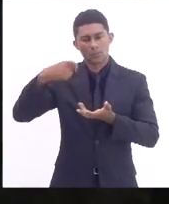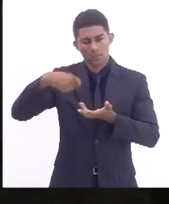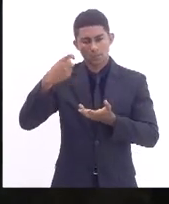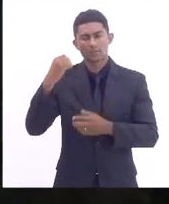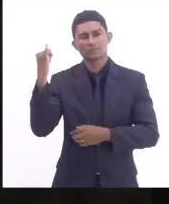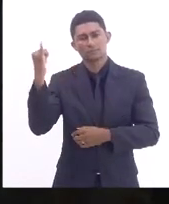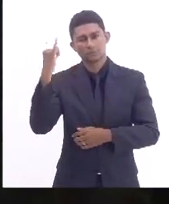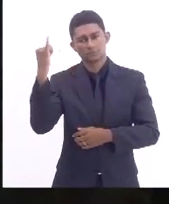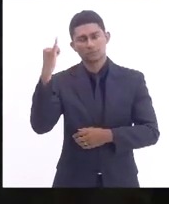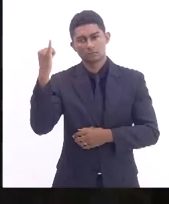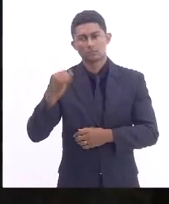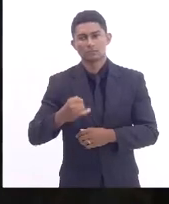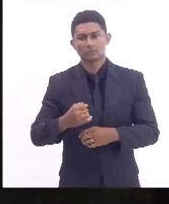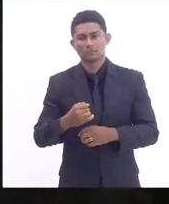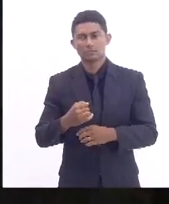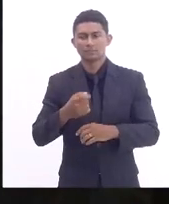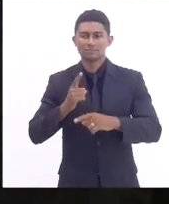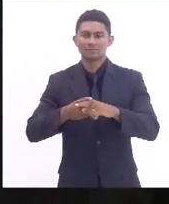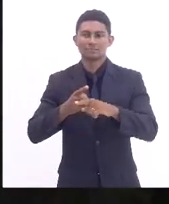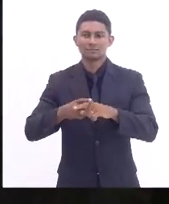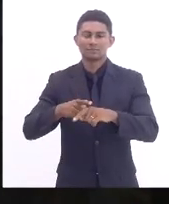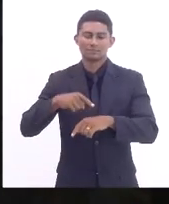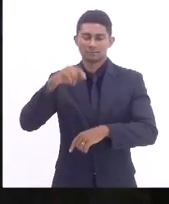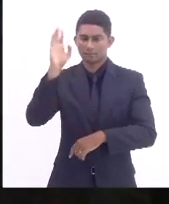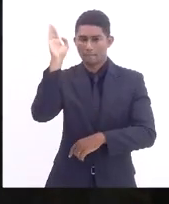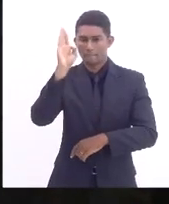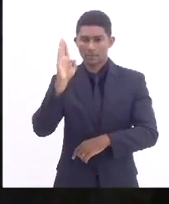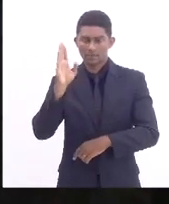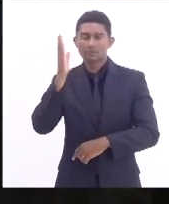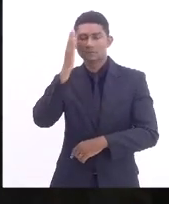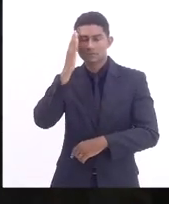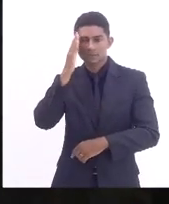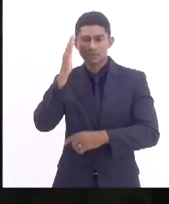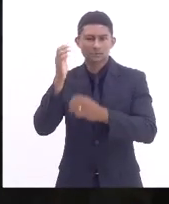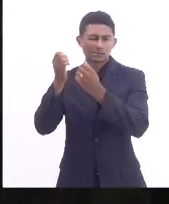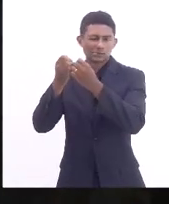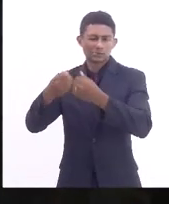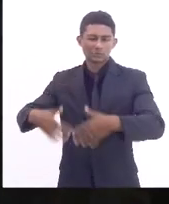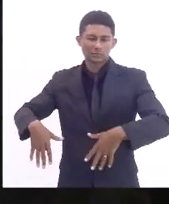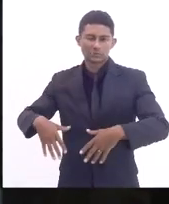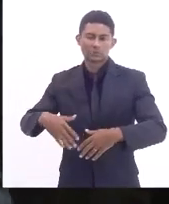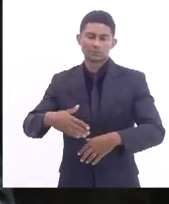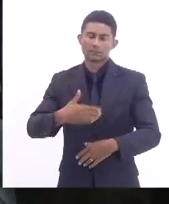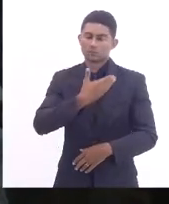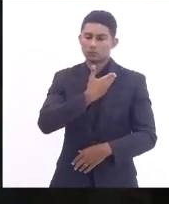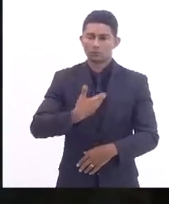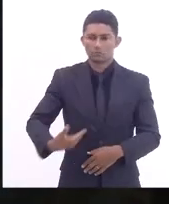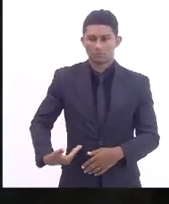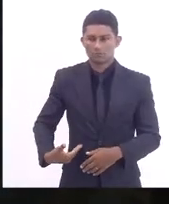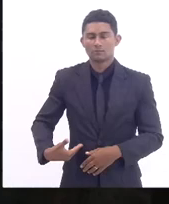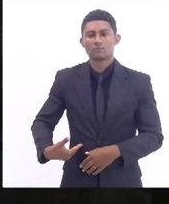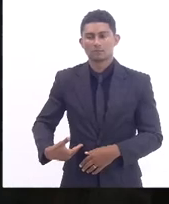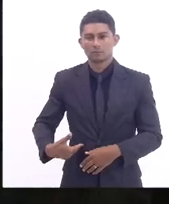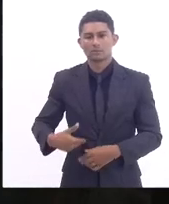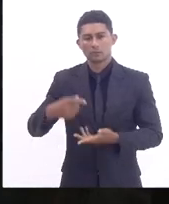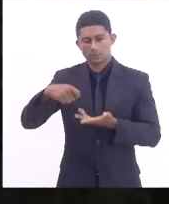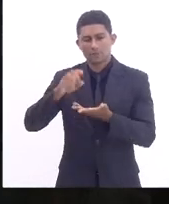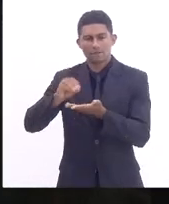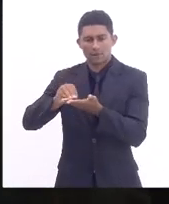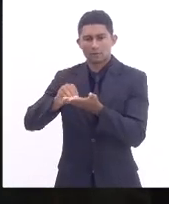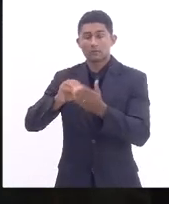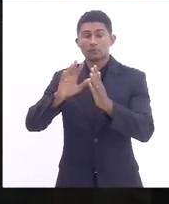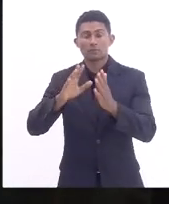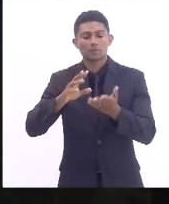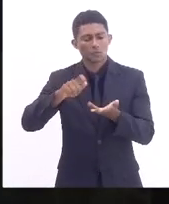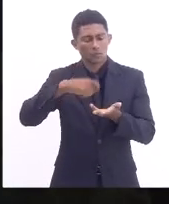importante é bom falar isso que a miséria no país está aumentando principalmente com esse governo que está aí uma base importante comer